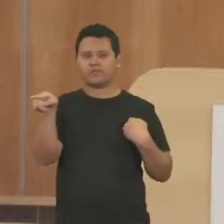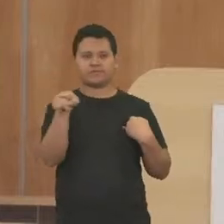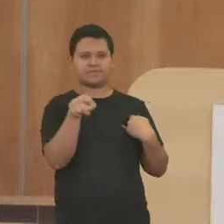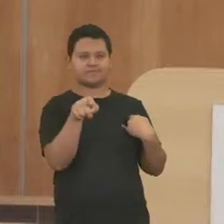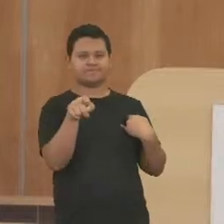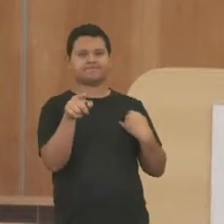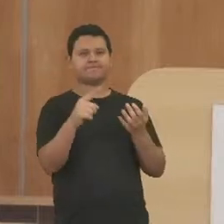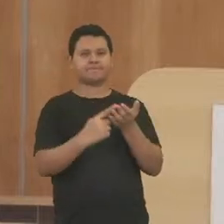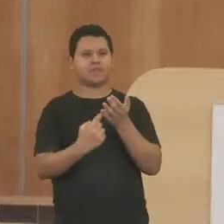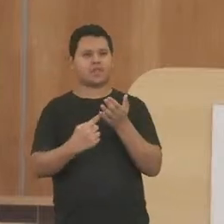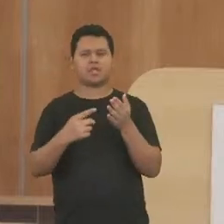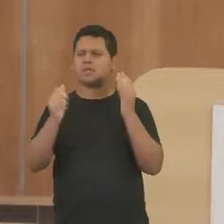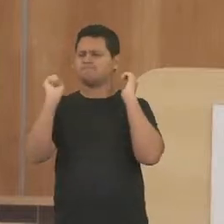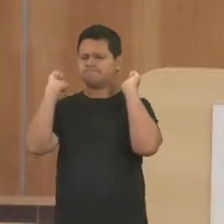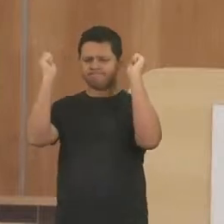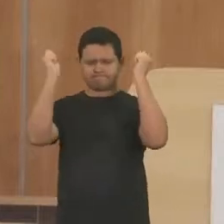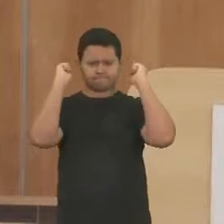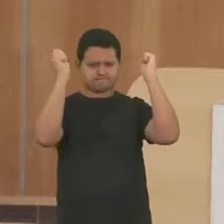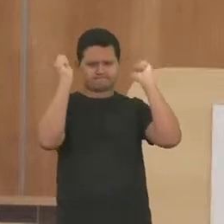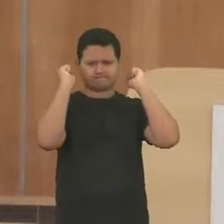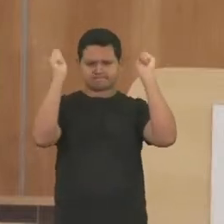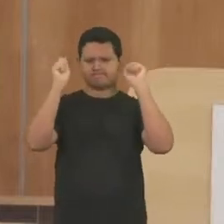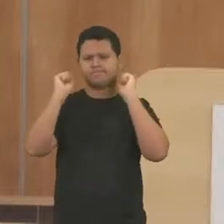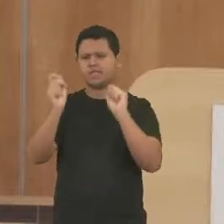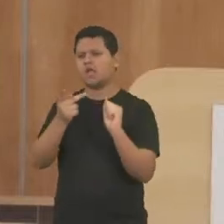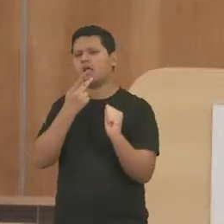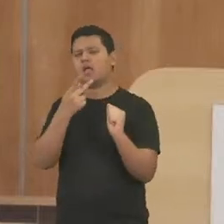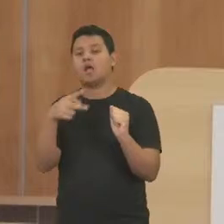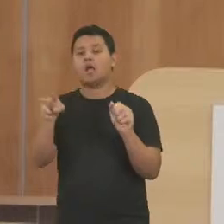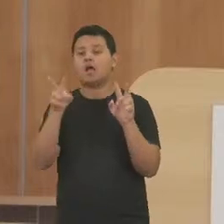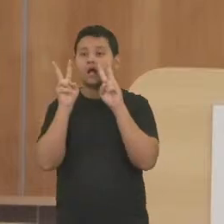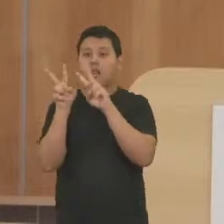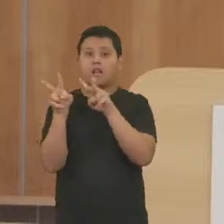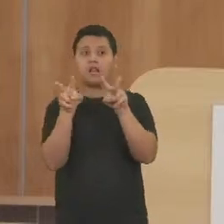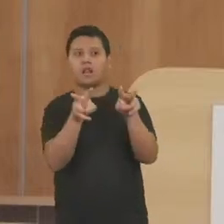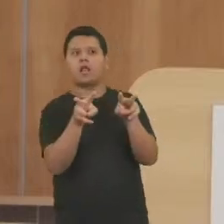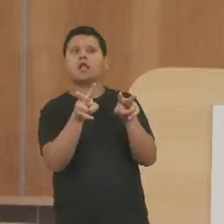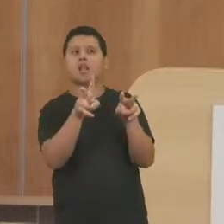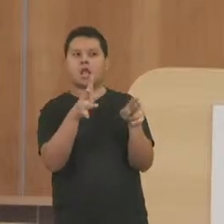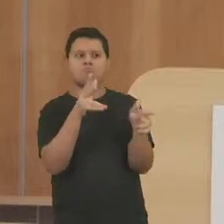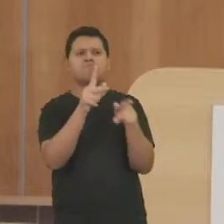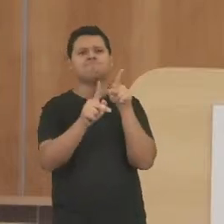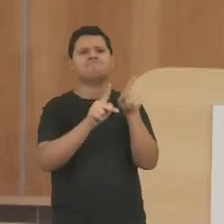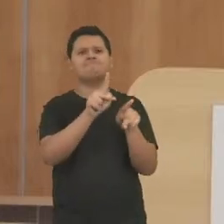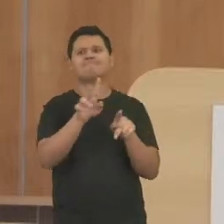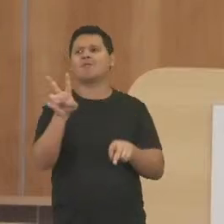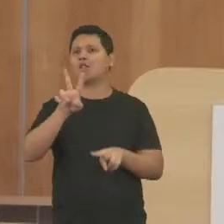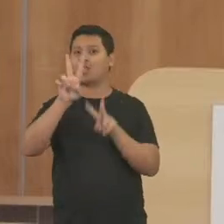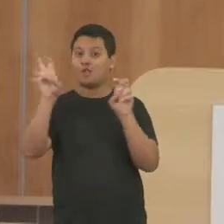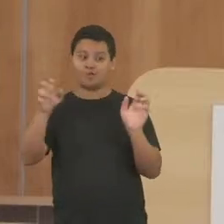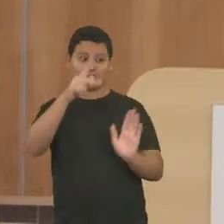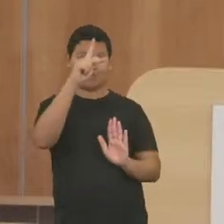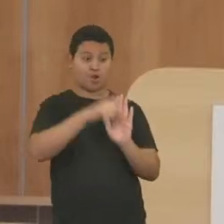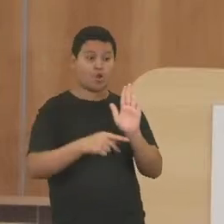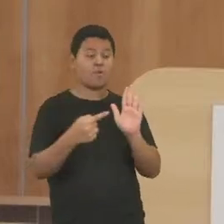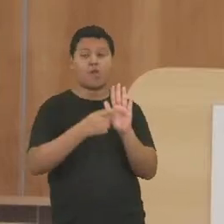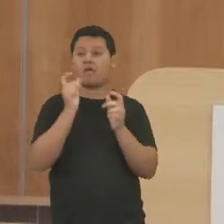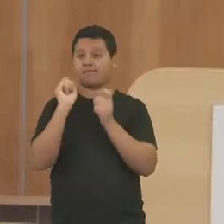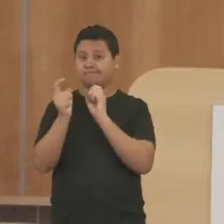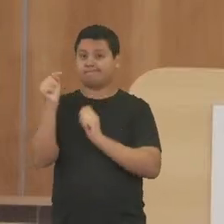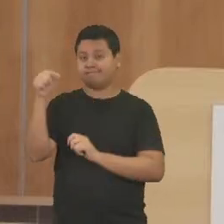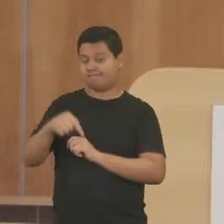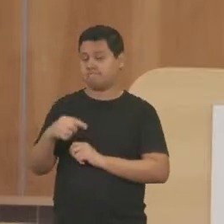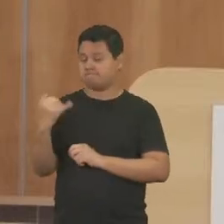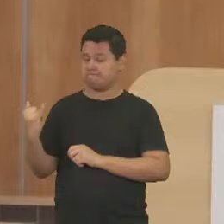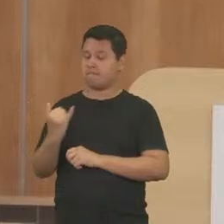aqui se manifestando, trazendo para a gente aqui um outro ponto de vista sobre um projeto que está aqui em discussão na